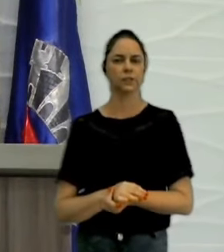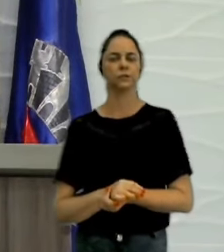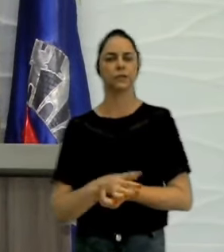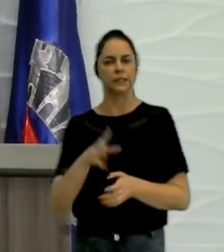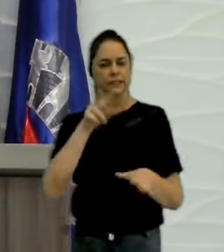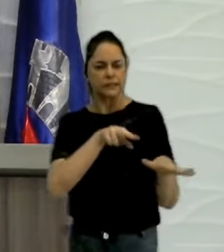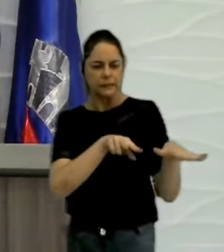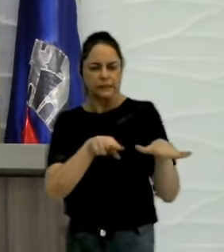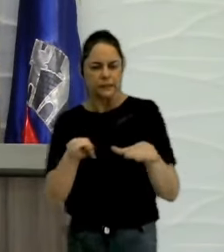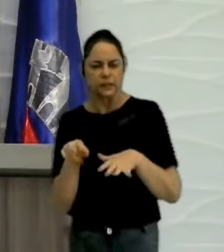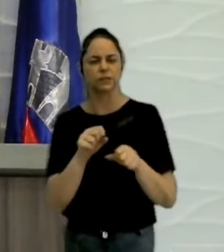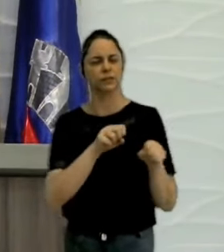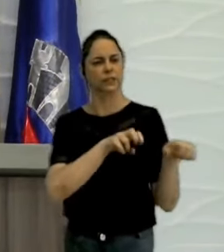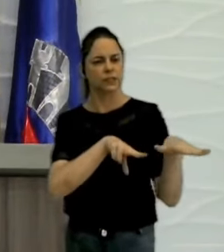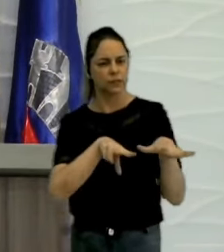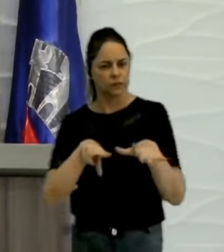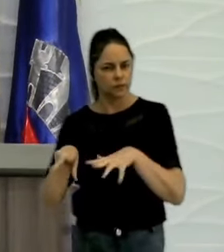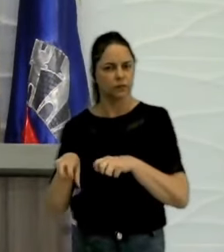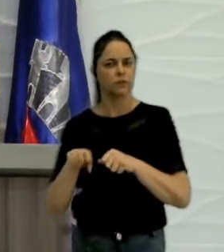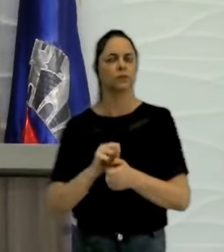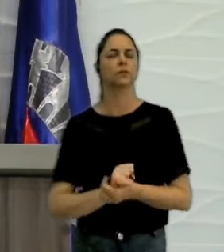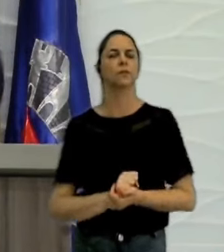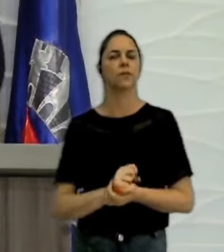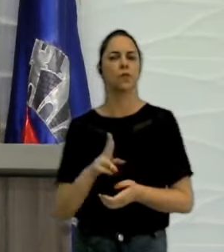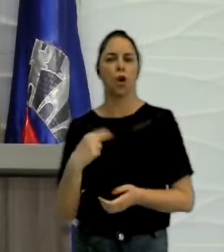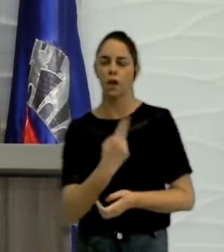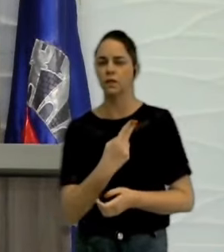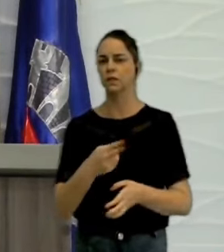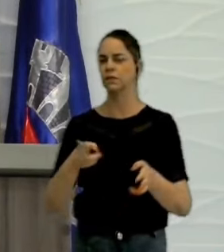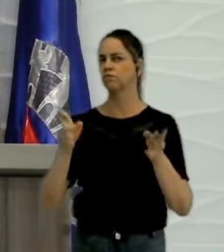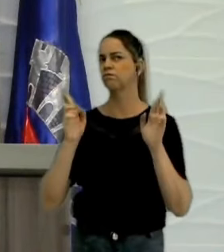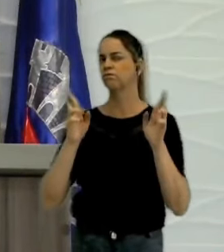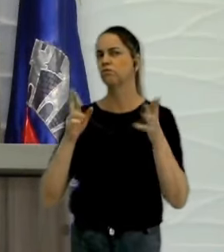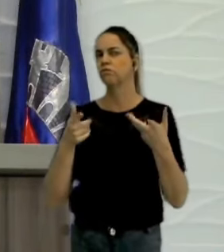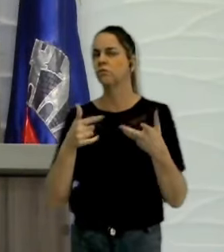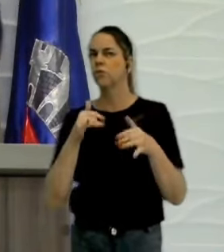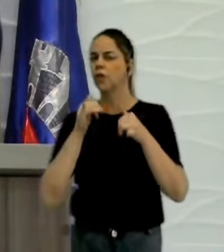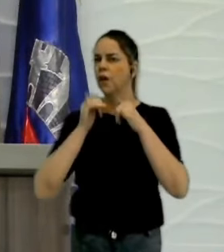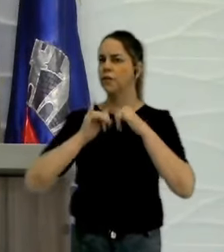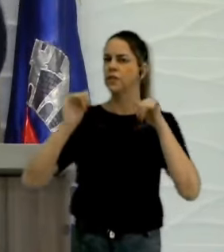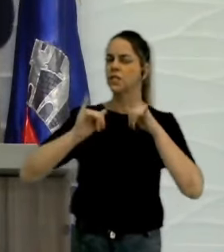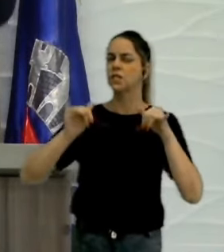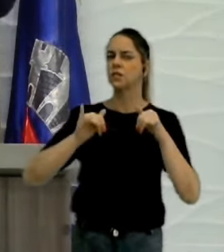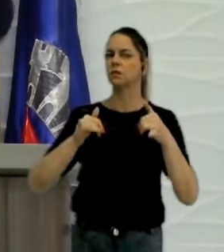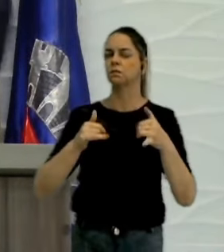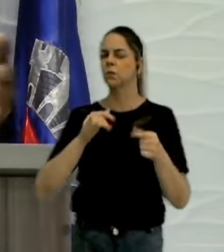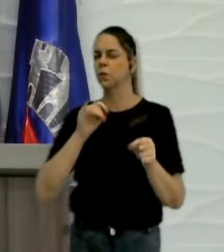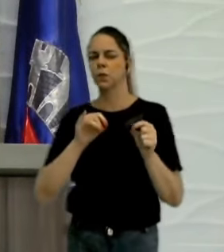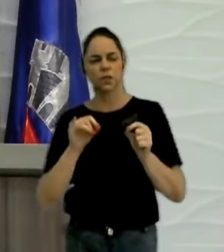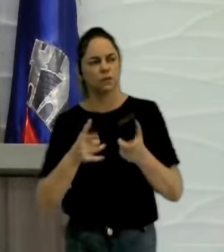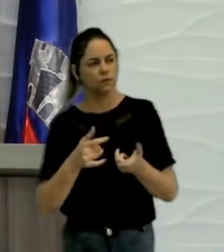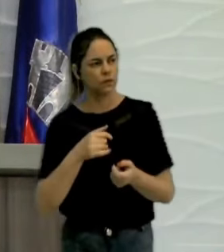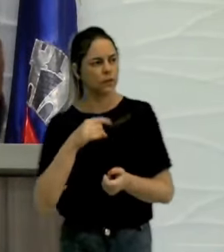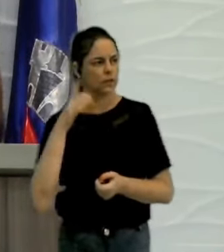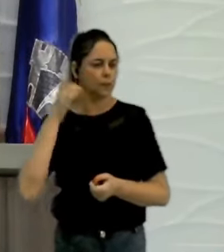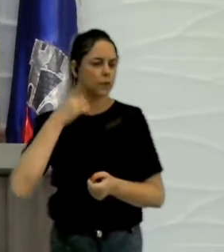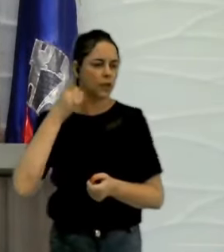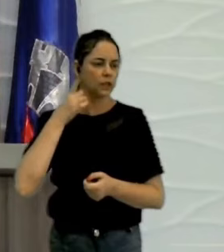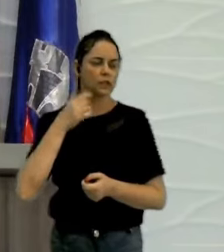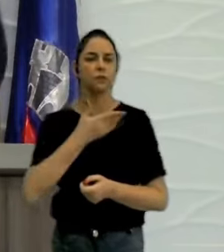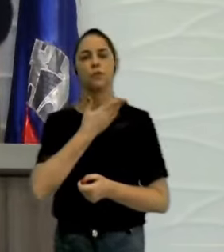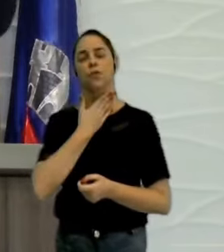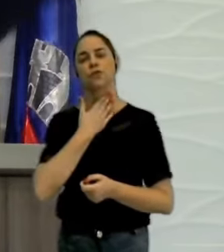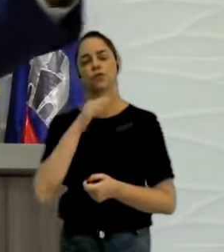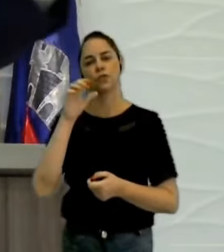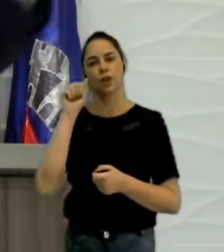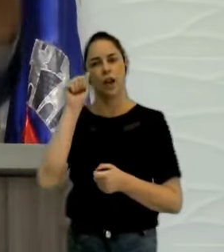semana a gente espera algum anúncio dessa deputada, Voz do Agreste,